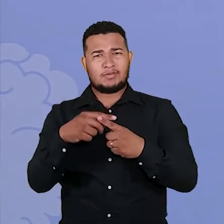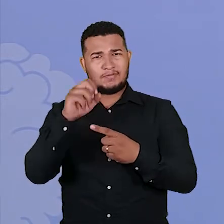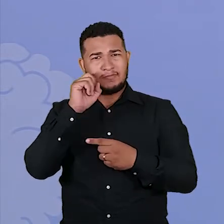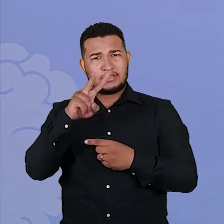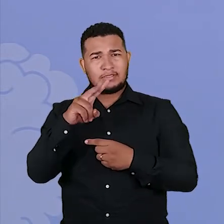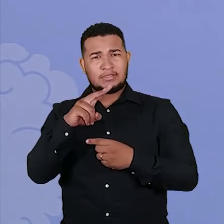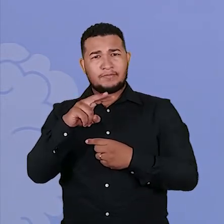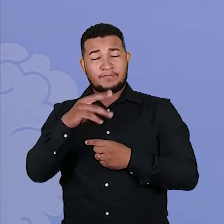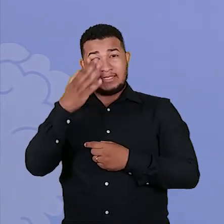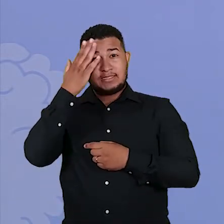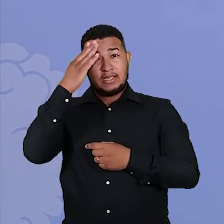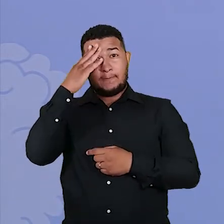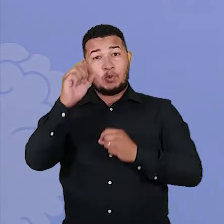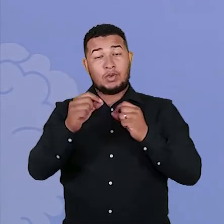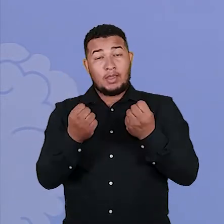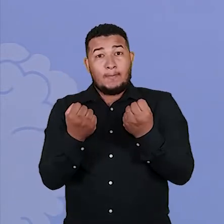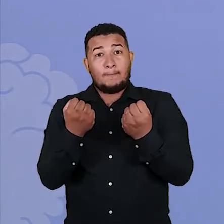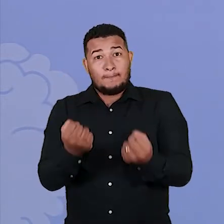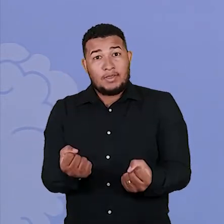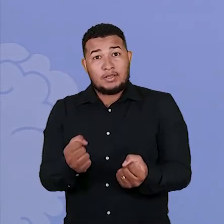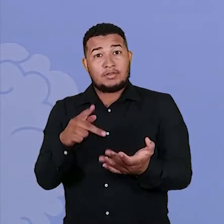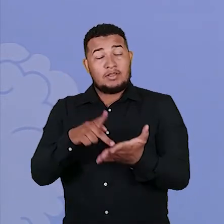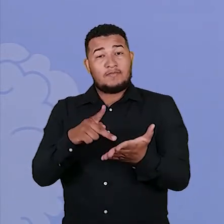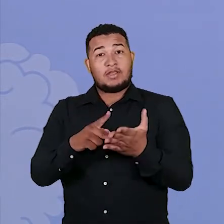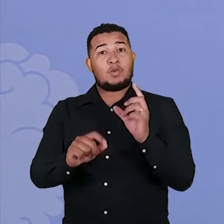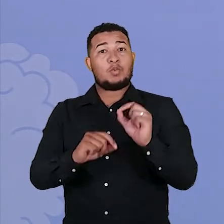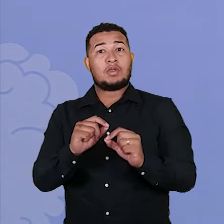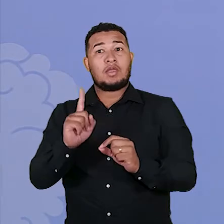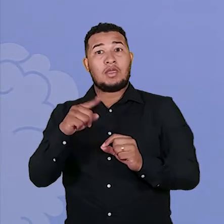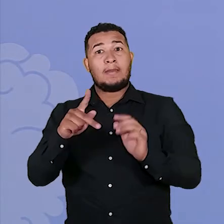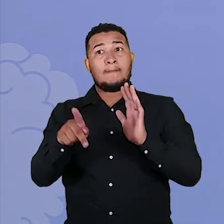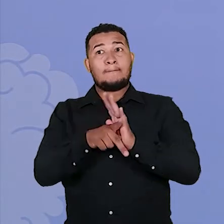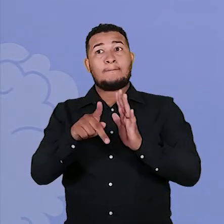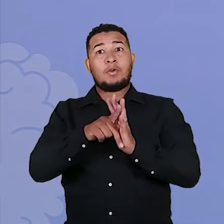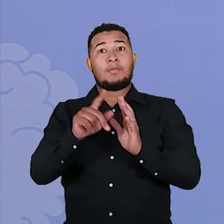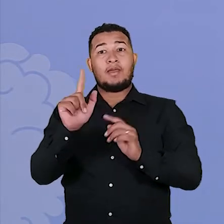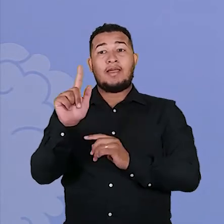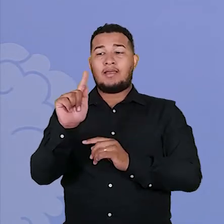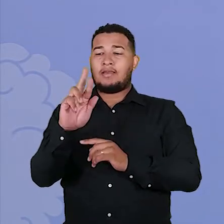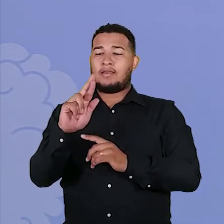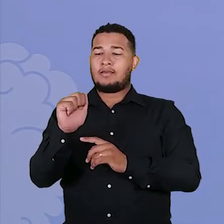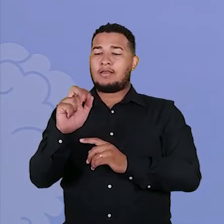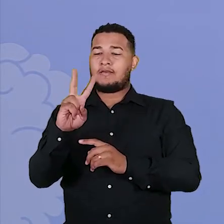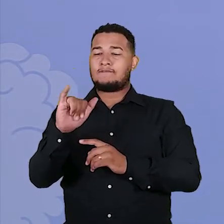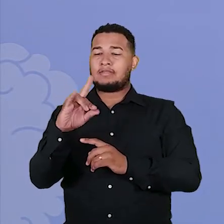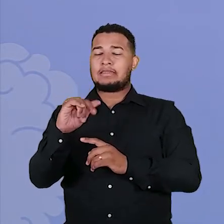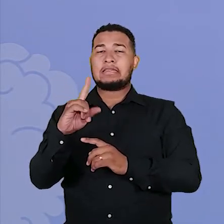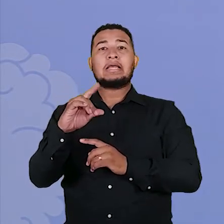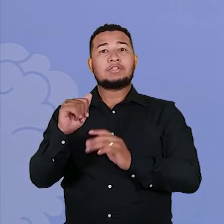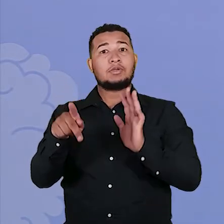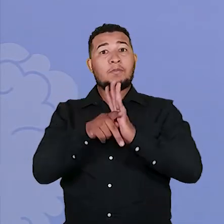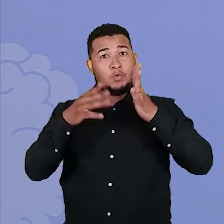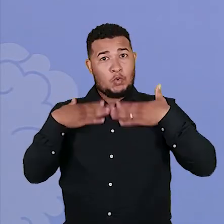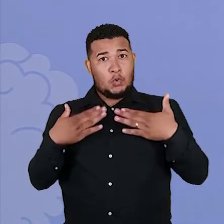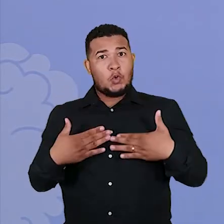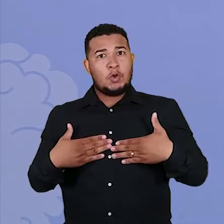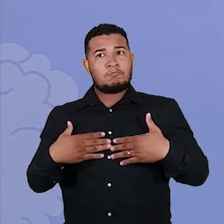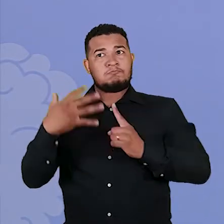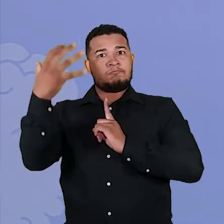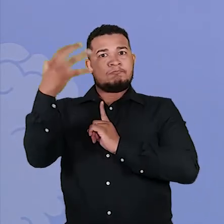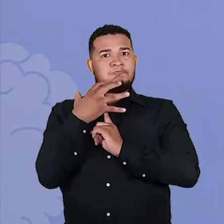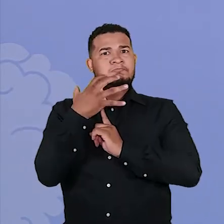balança? Vocês sabiam que o peso, na verdade, é a ação da gravidade sobre o nosso corpo?